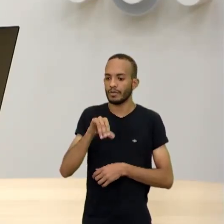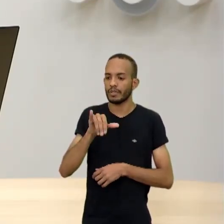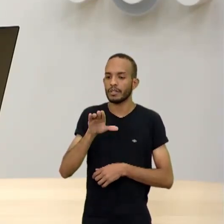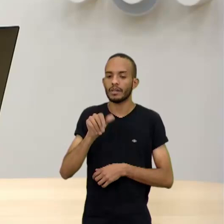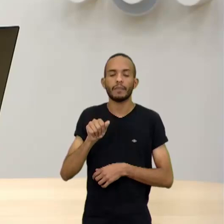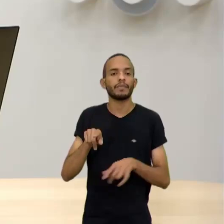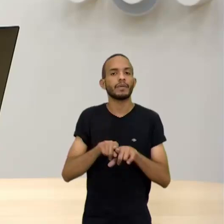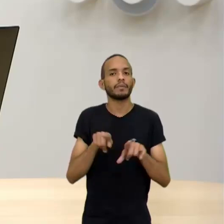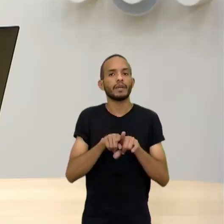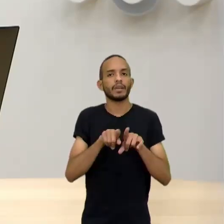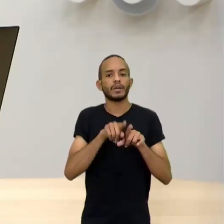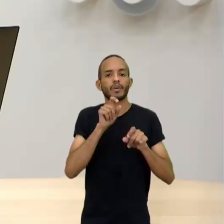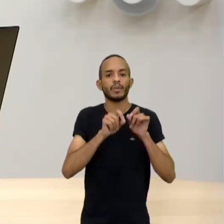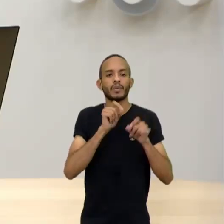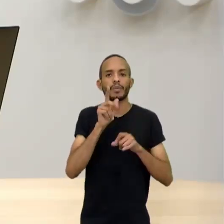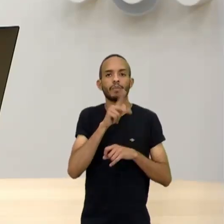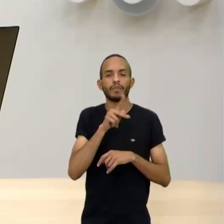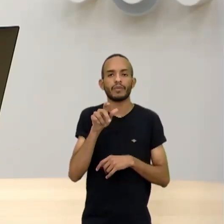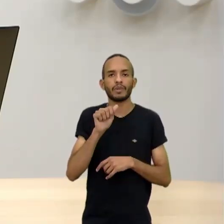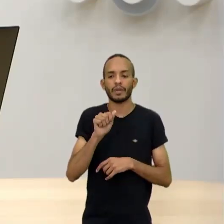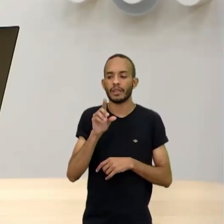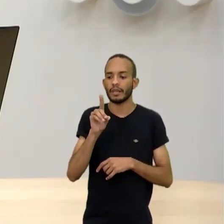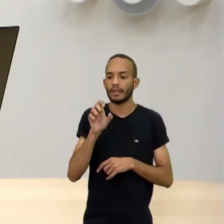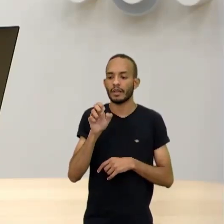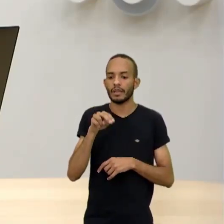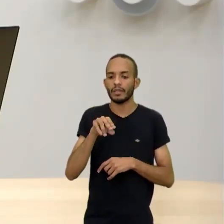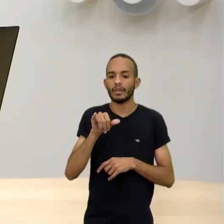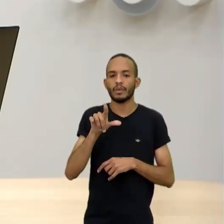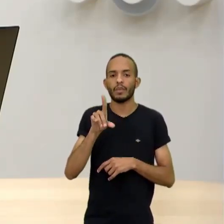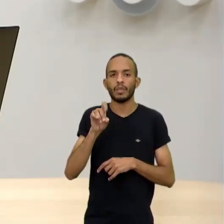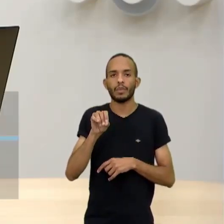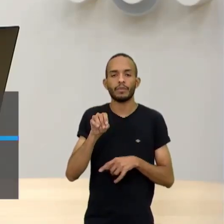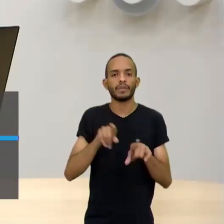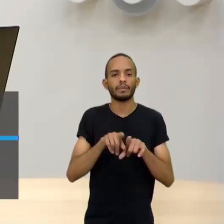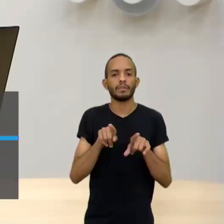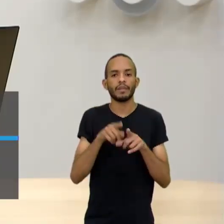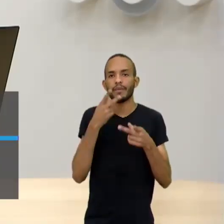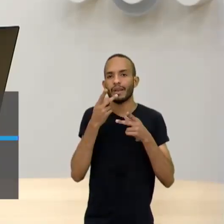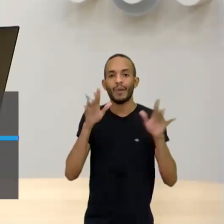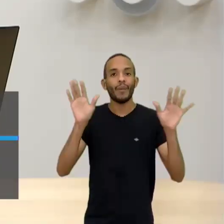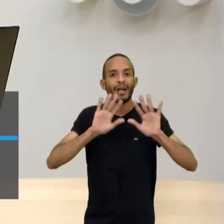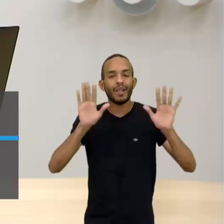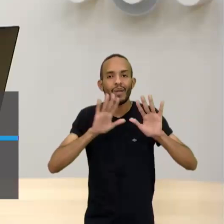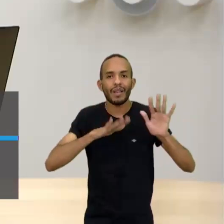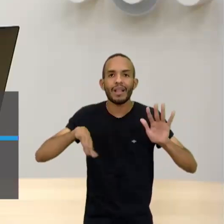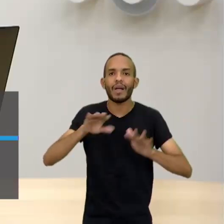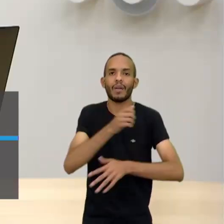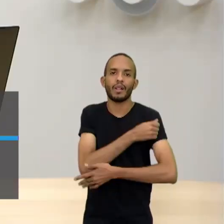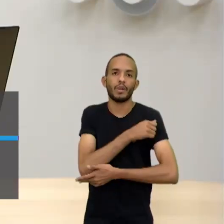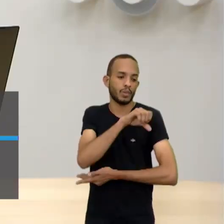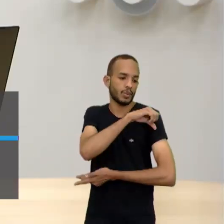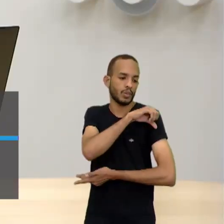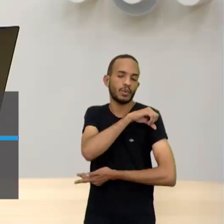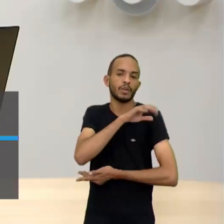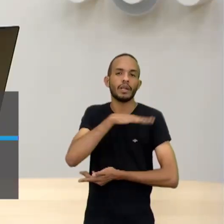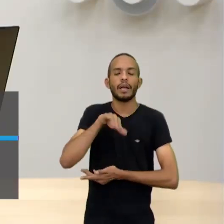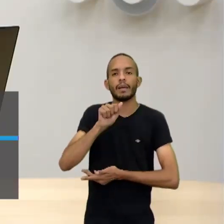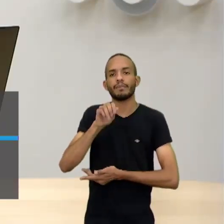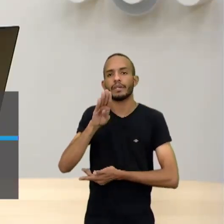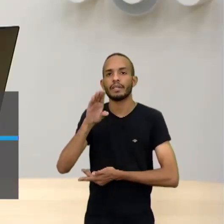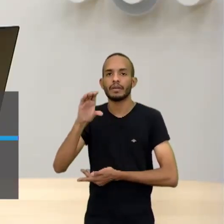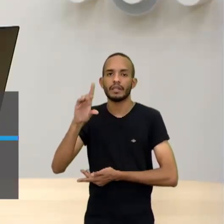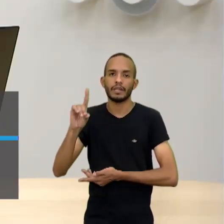e o professor Adenildo, que está falando para dar um alô lá para os alunos do 9º ano A, B e C